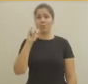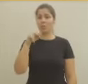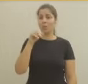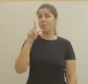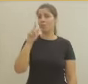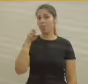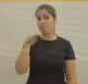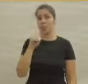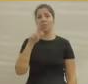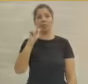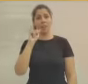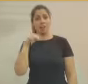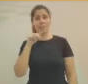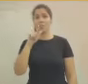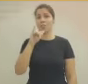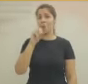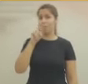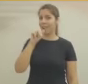Jean Giovanni.